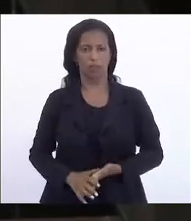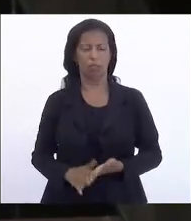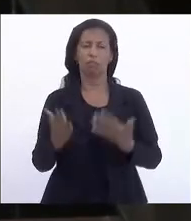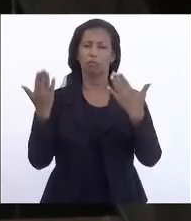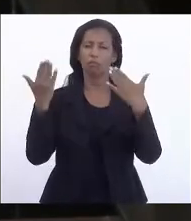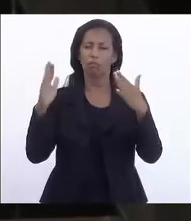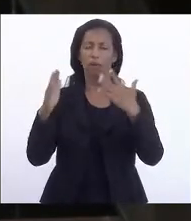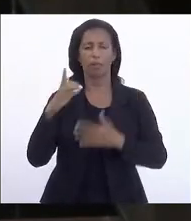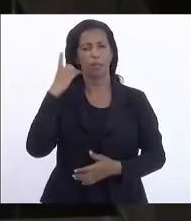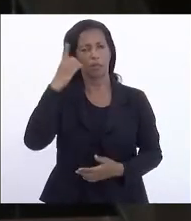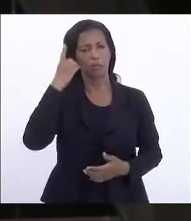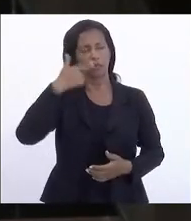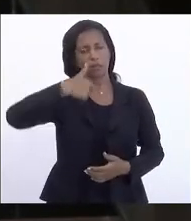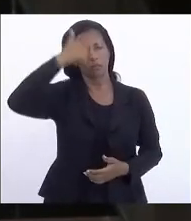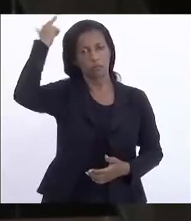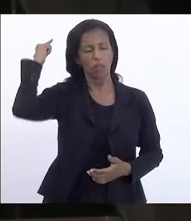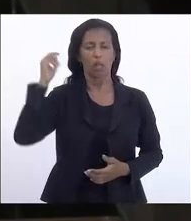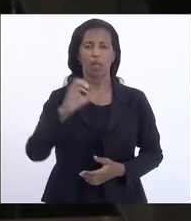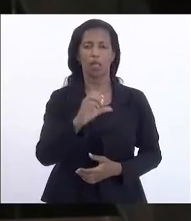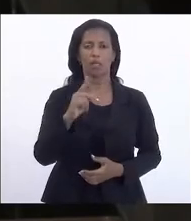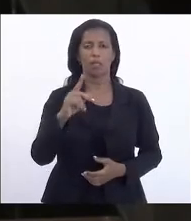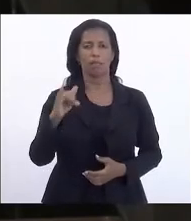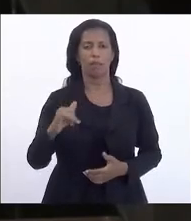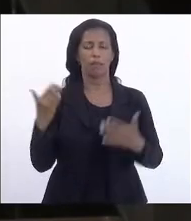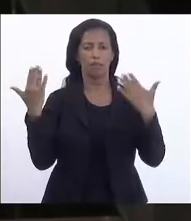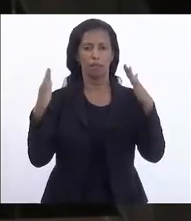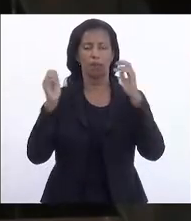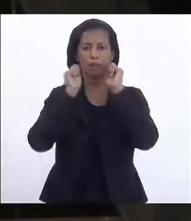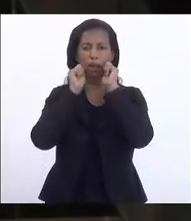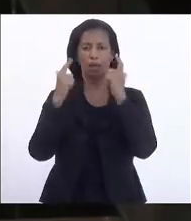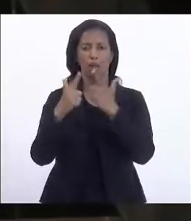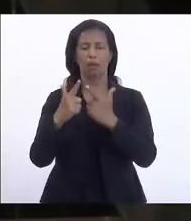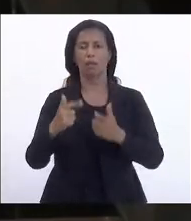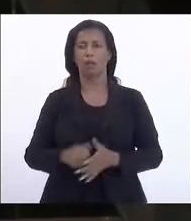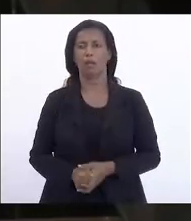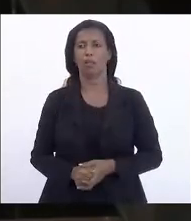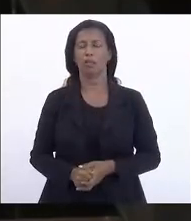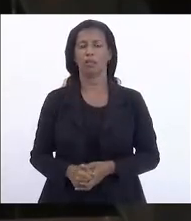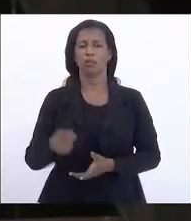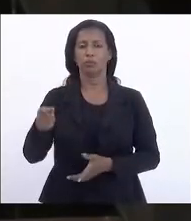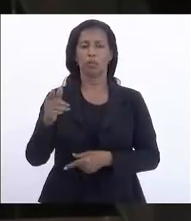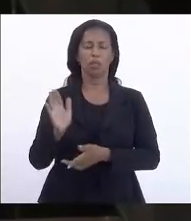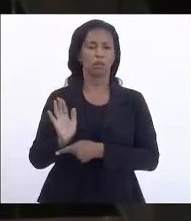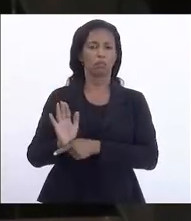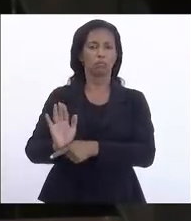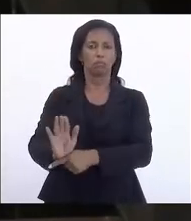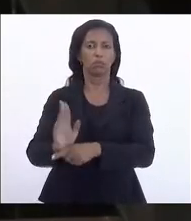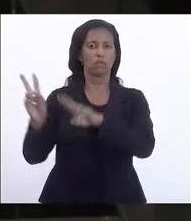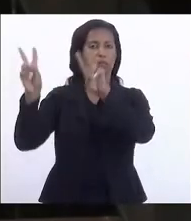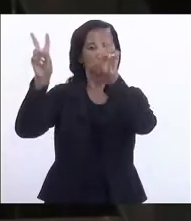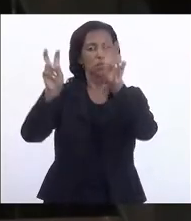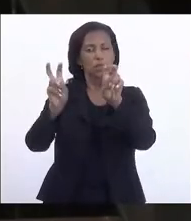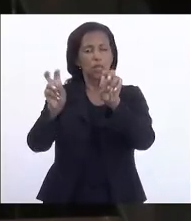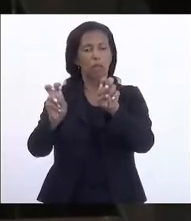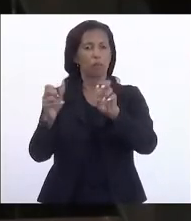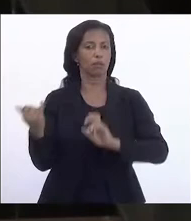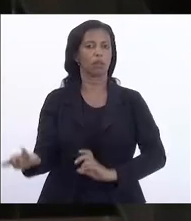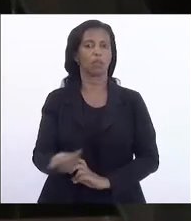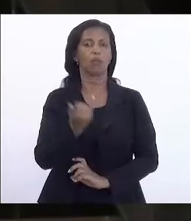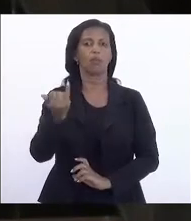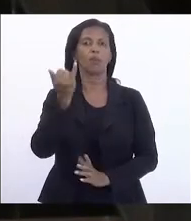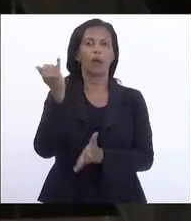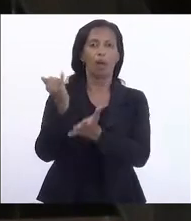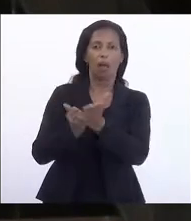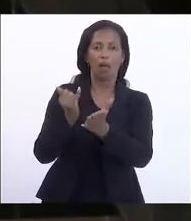parabéns, deputado Luiz Paulo, parabéns à CPI, parabéns à LERJ por essa relevante contribuição nesse tema tão sensível que são as